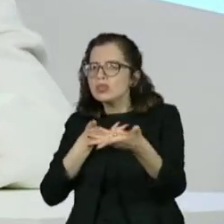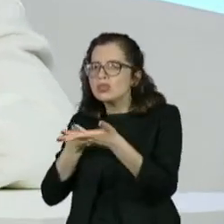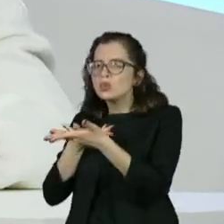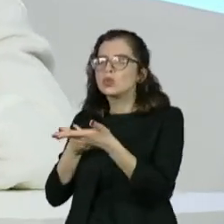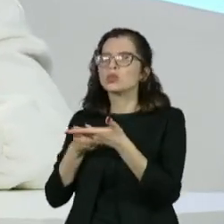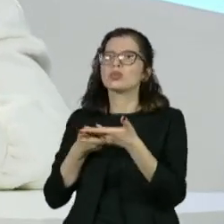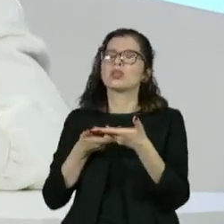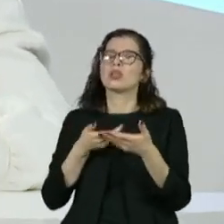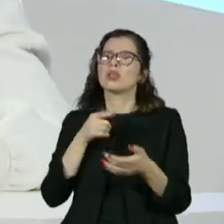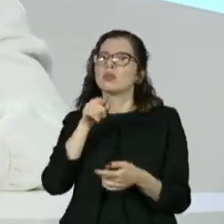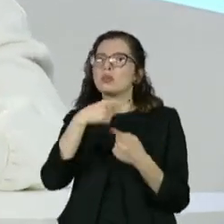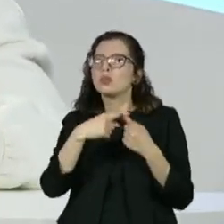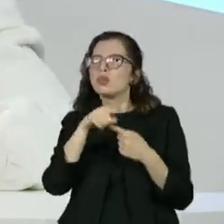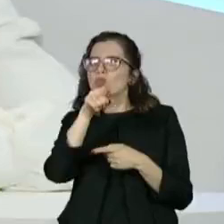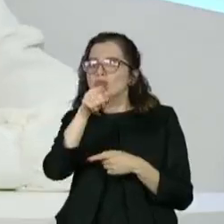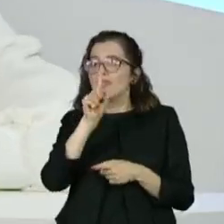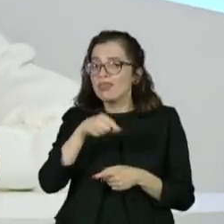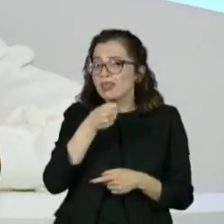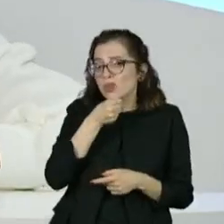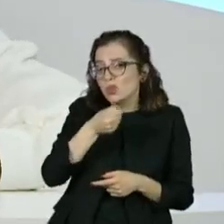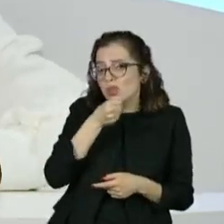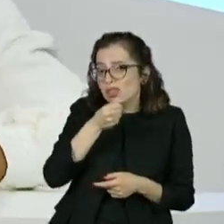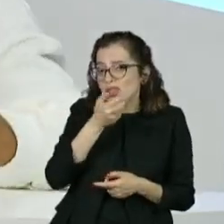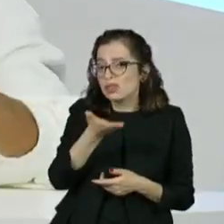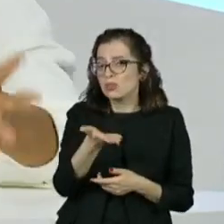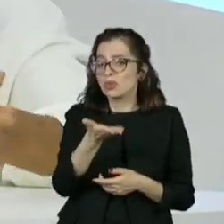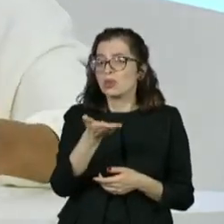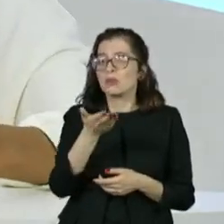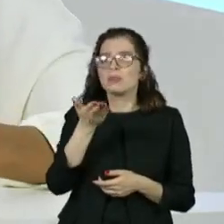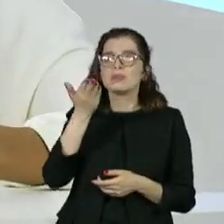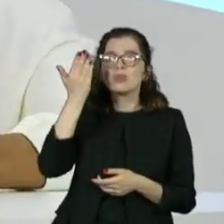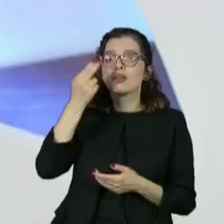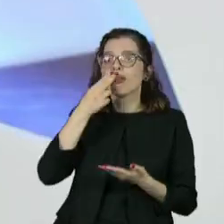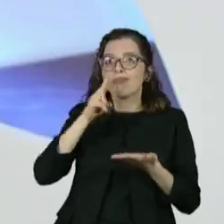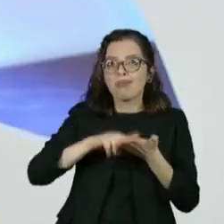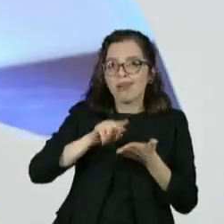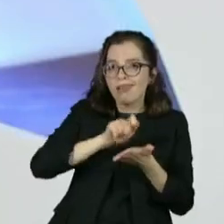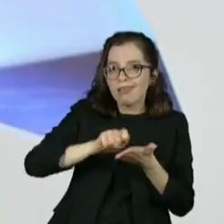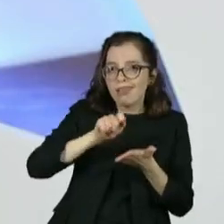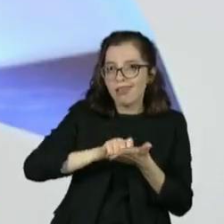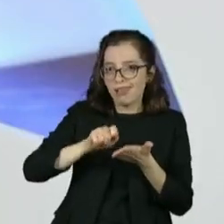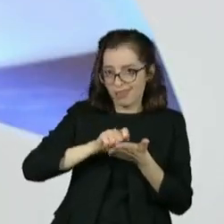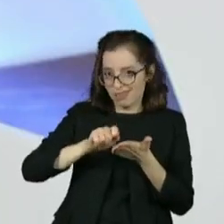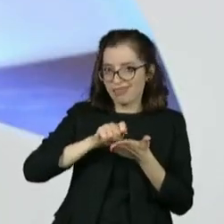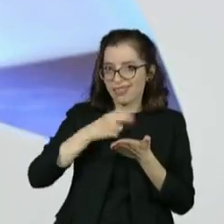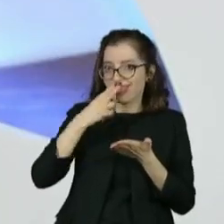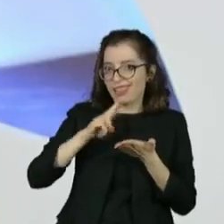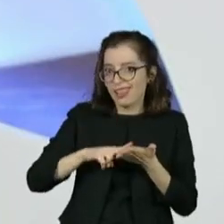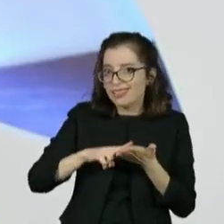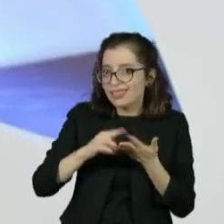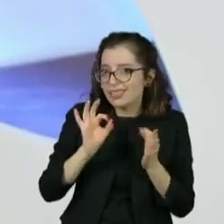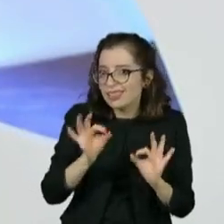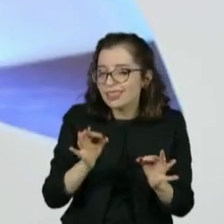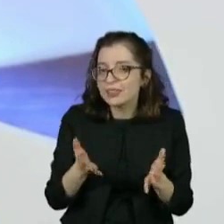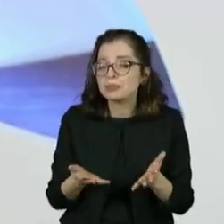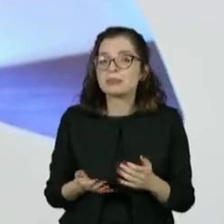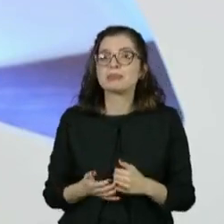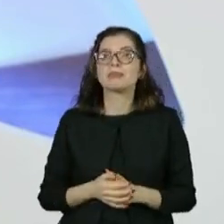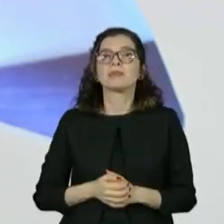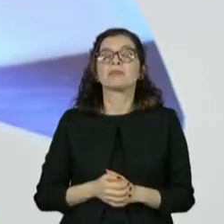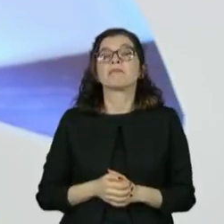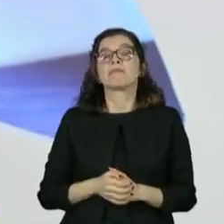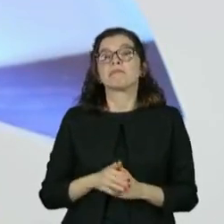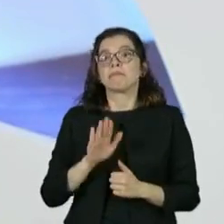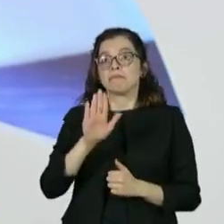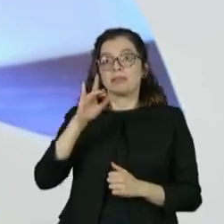entrevistas, cita a questão da carta, por exemplo, né? Que em um determinado momento. É. Mas aí não é bem, não é só um Instagram,